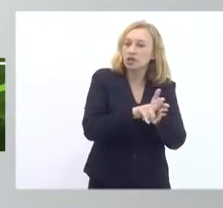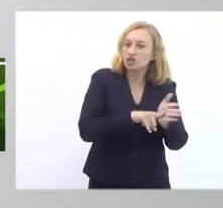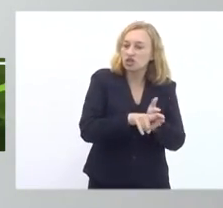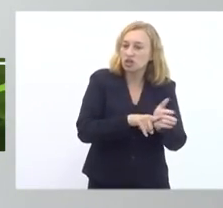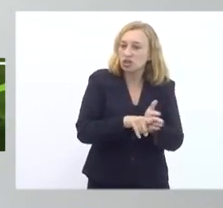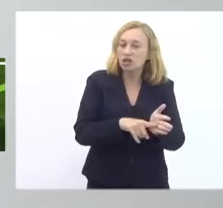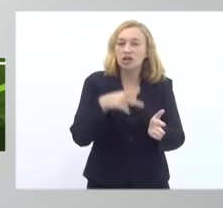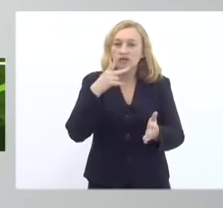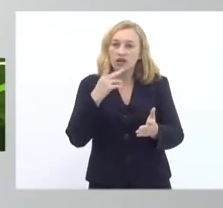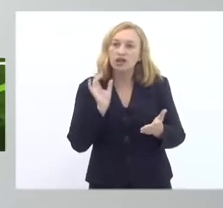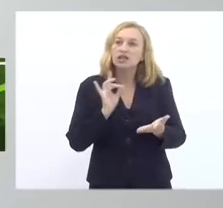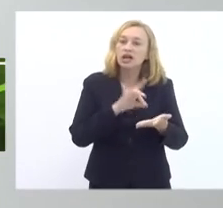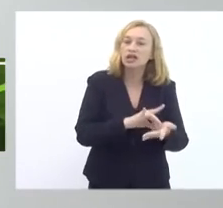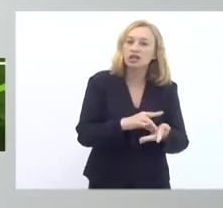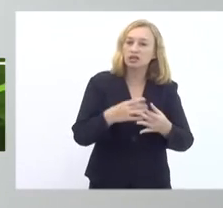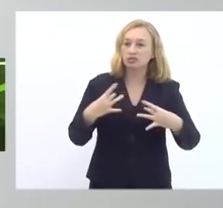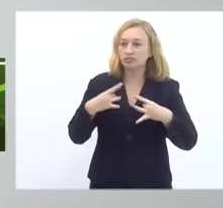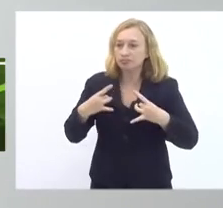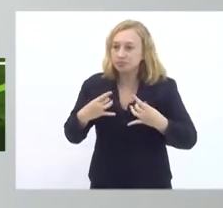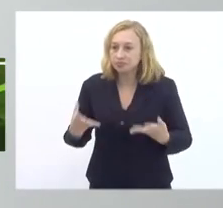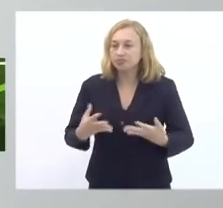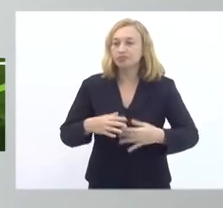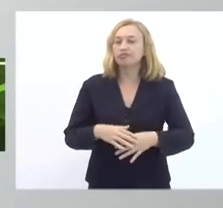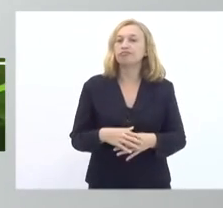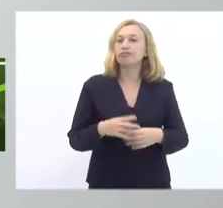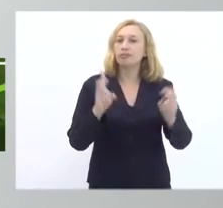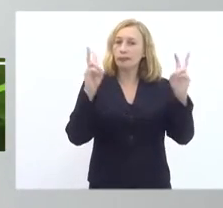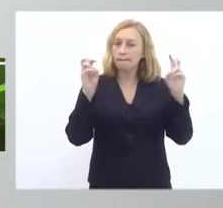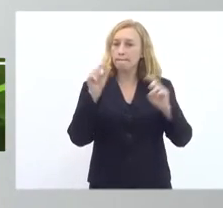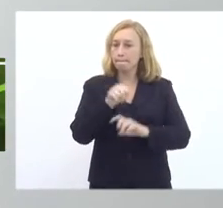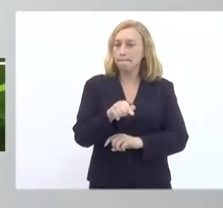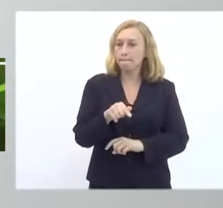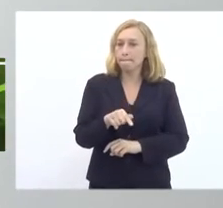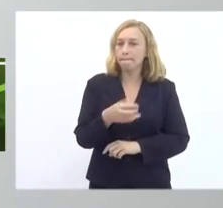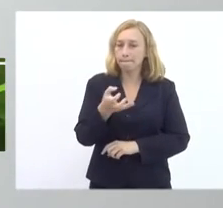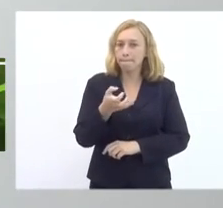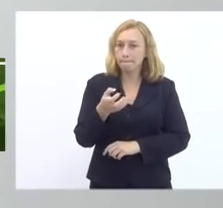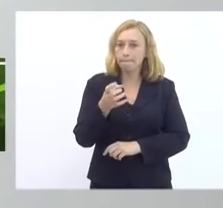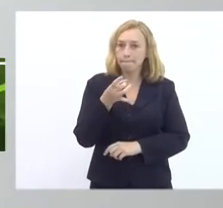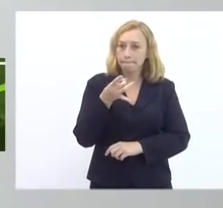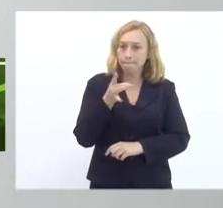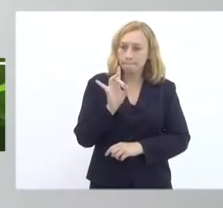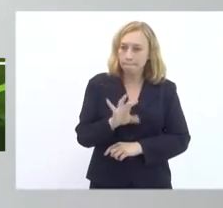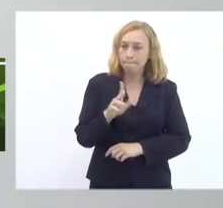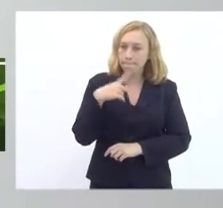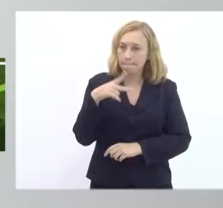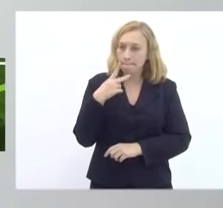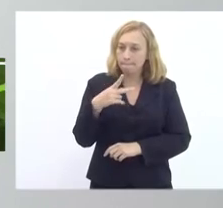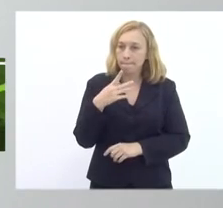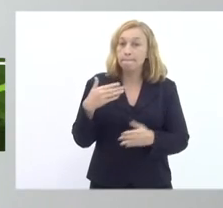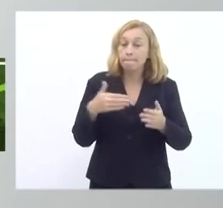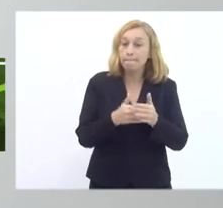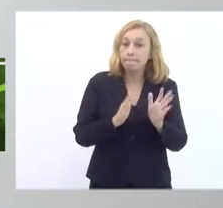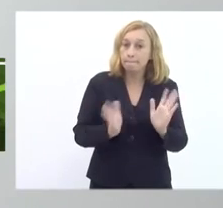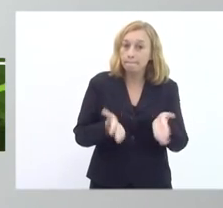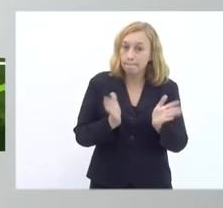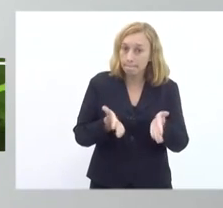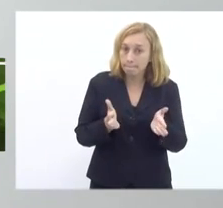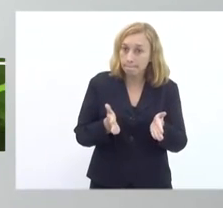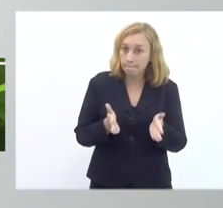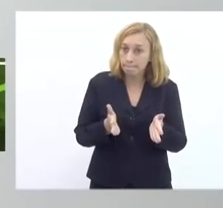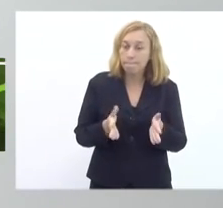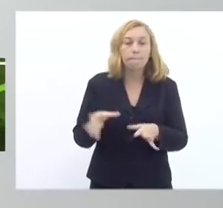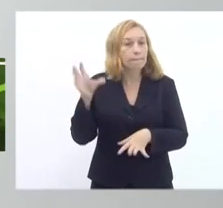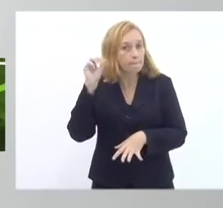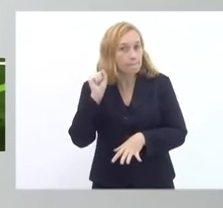essa realidade, a gente está à disposição, e acho que esses temas aqui, uma coisa que eu queria só deixar como questão até hoje, né, eu ouvi